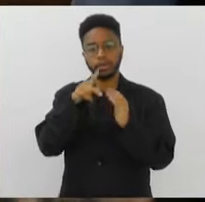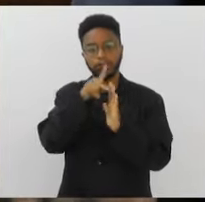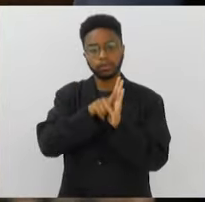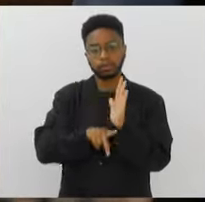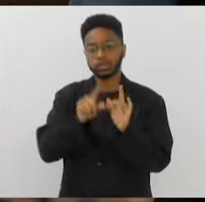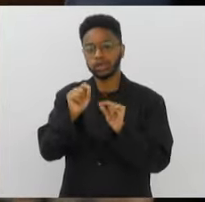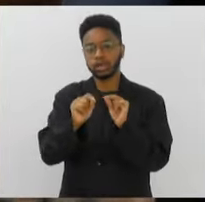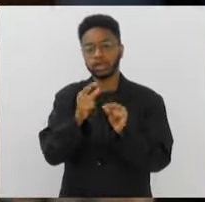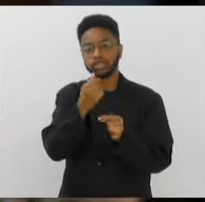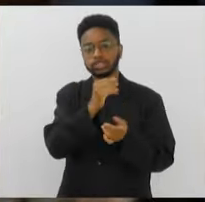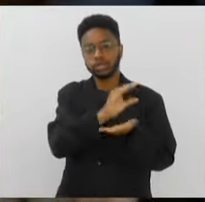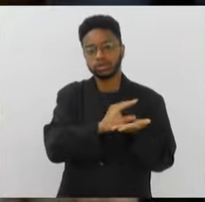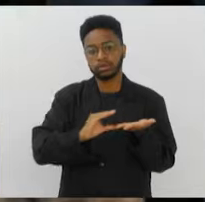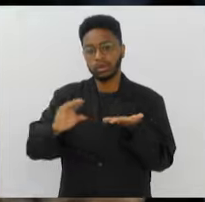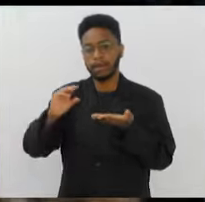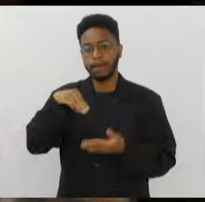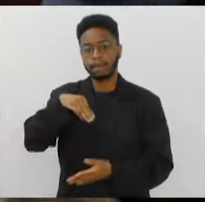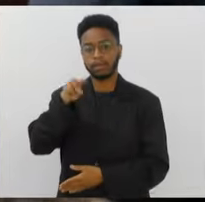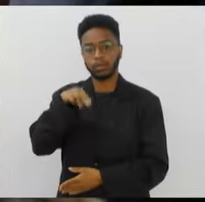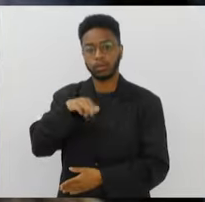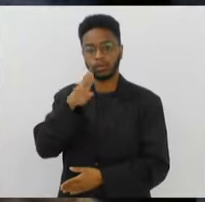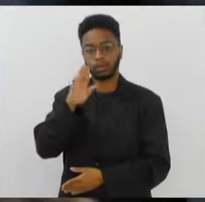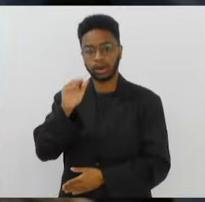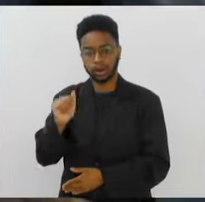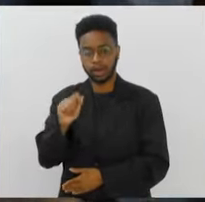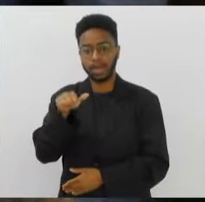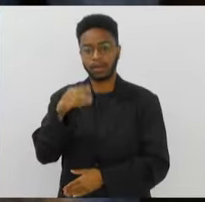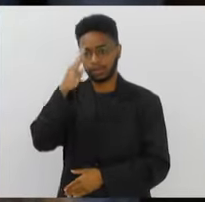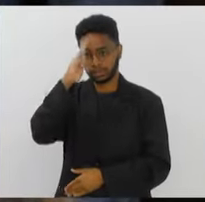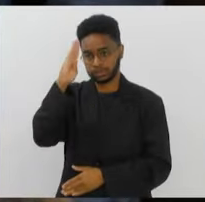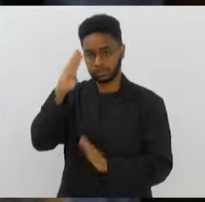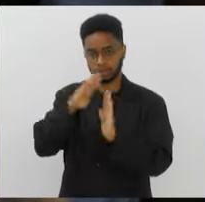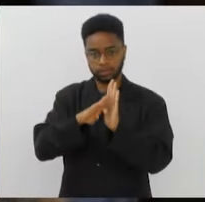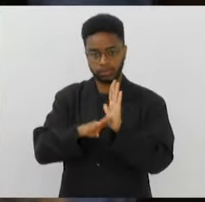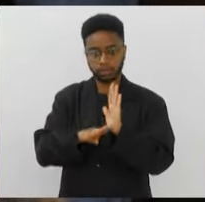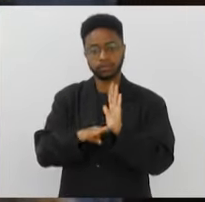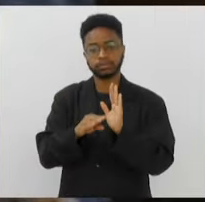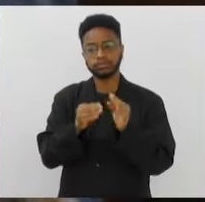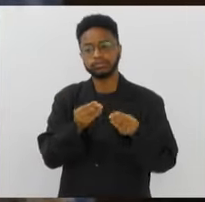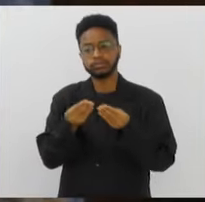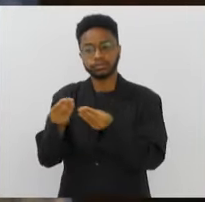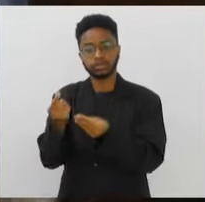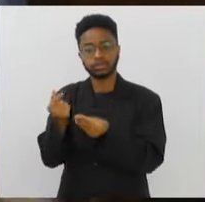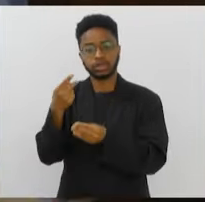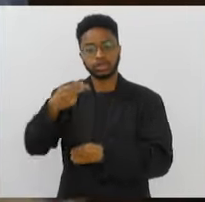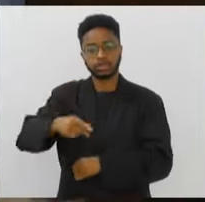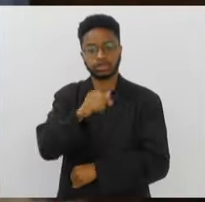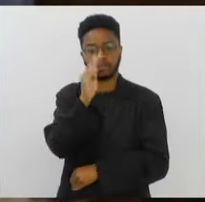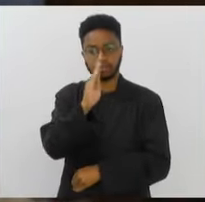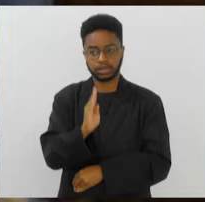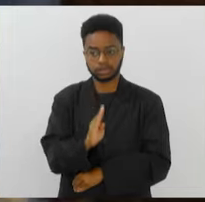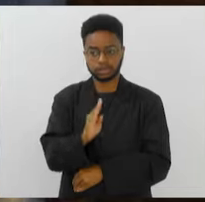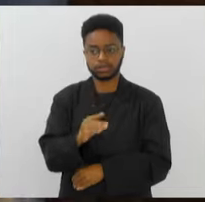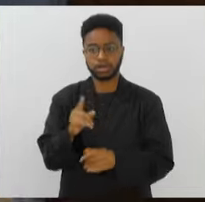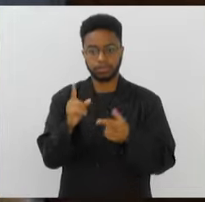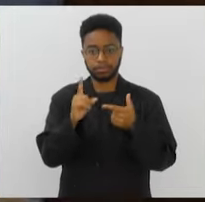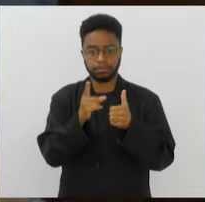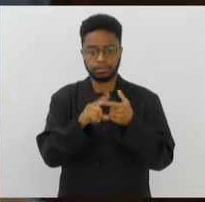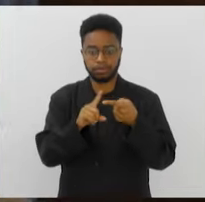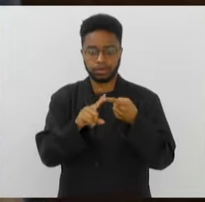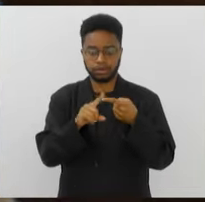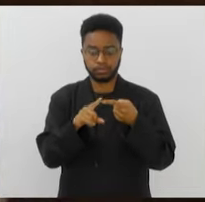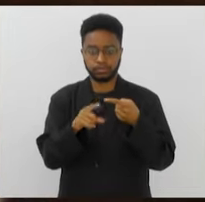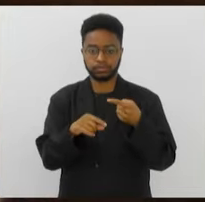transferência de renda, que é a Moeda Mumbuca, que é o maior programa de transferência de renda do Brasil. Esse é o primeiro